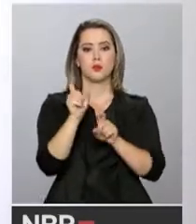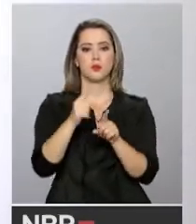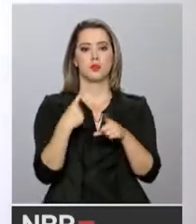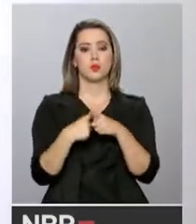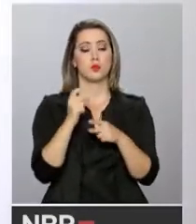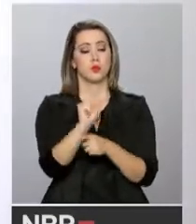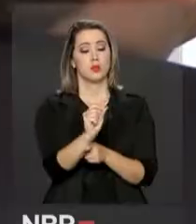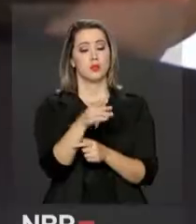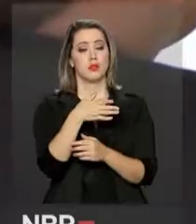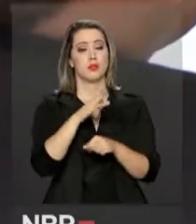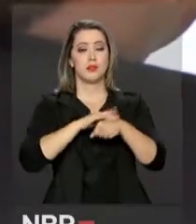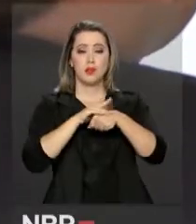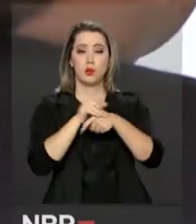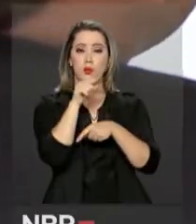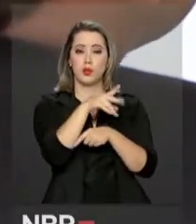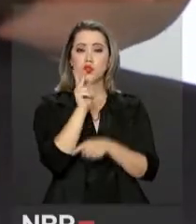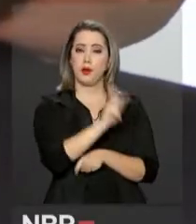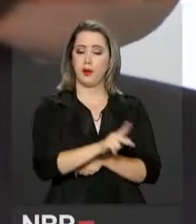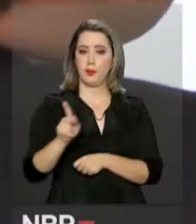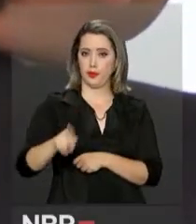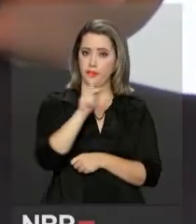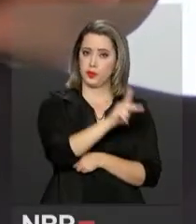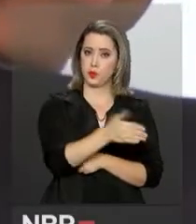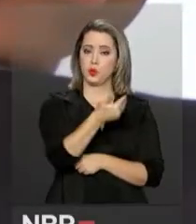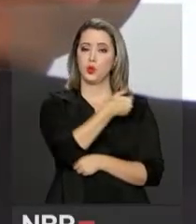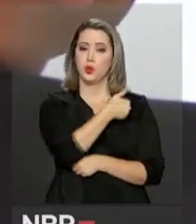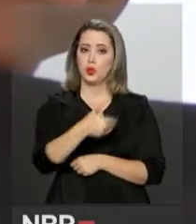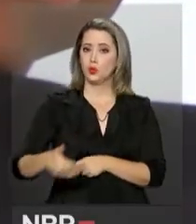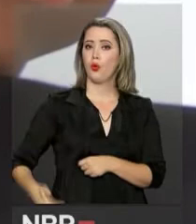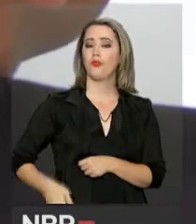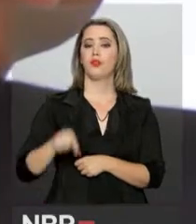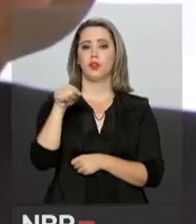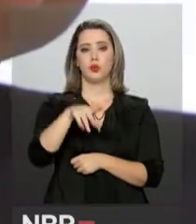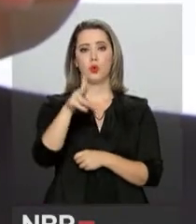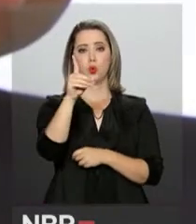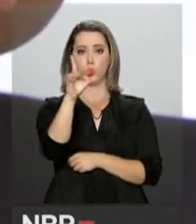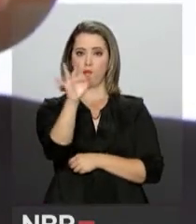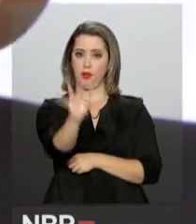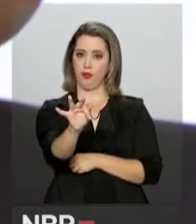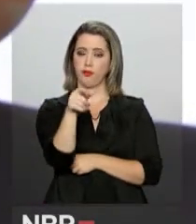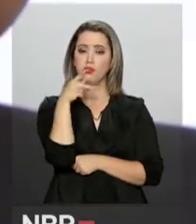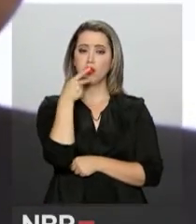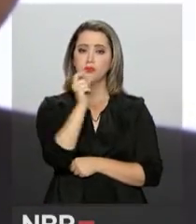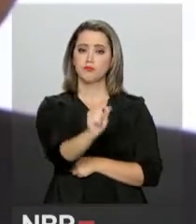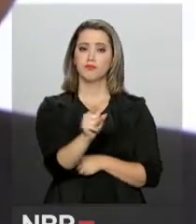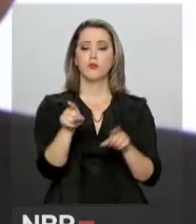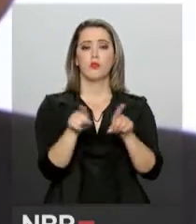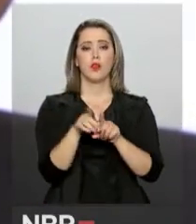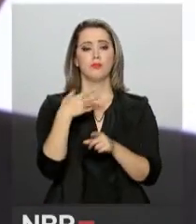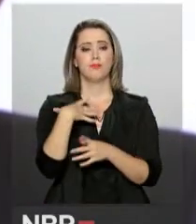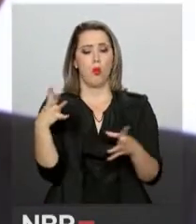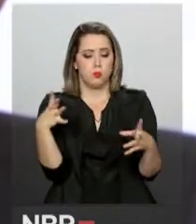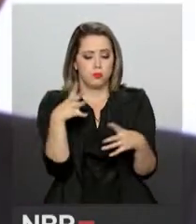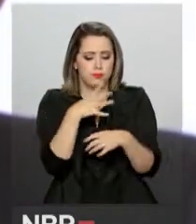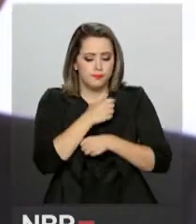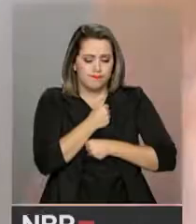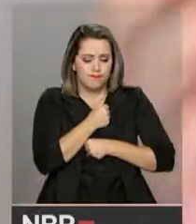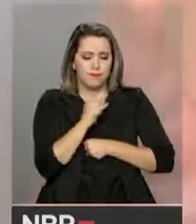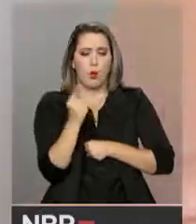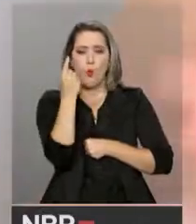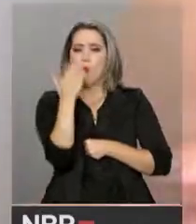incapacitadas para trabalhar. Professora da rede pública de ensino do Distrito Federal, foi diagnosticada com depressão há um ano e